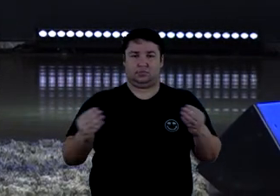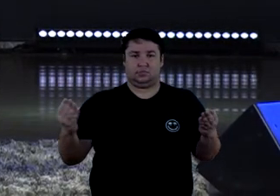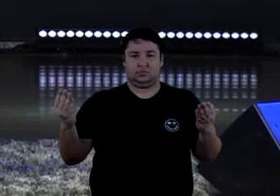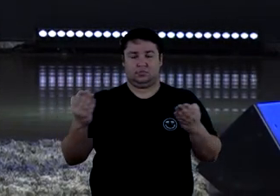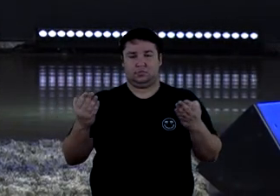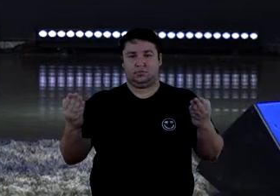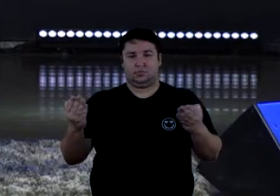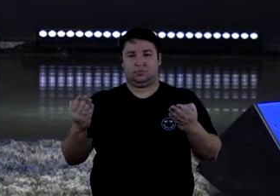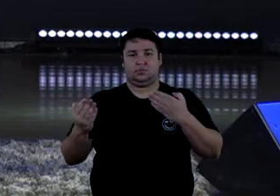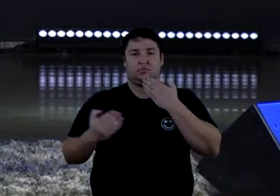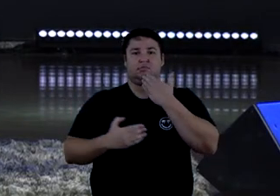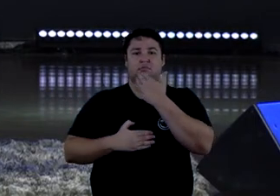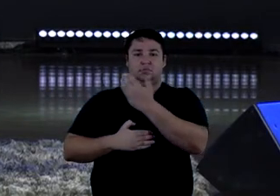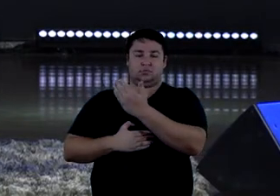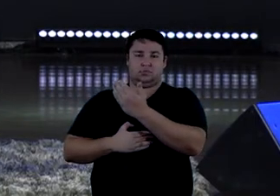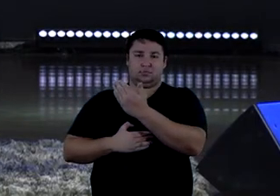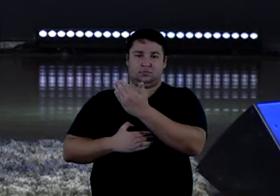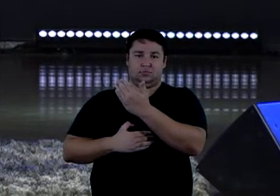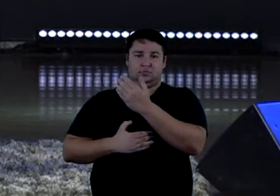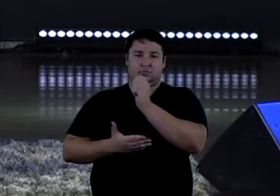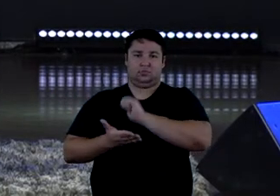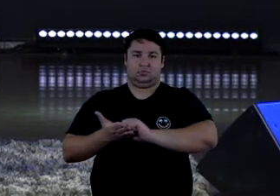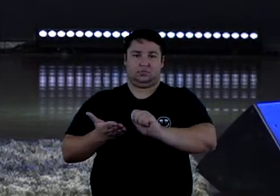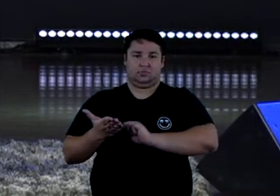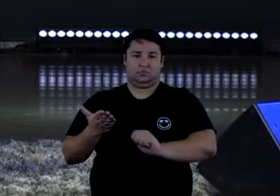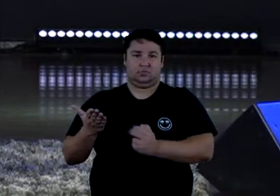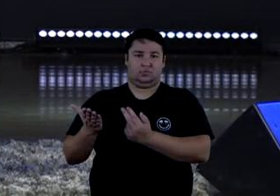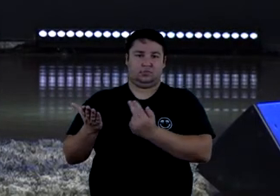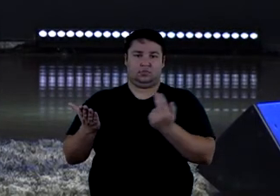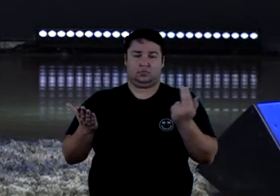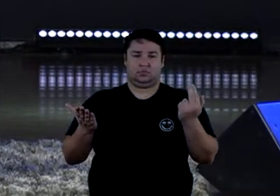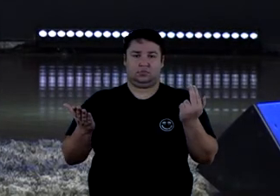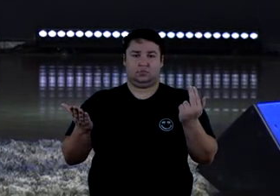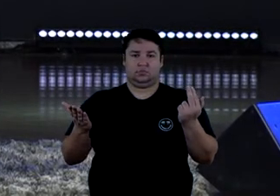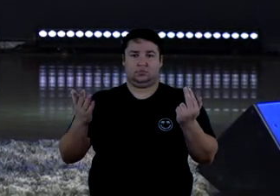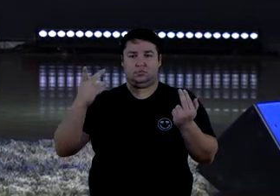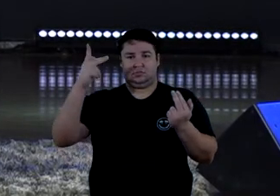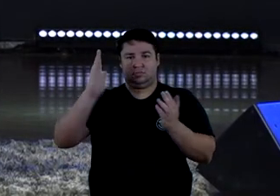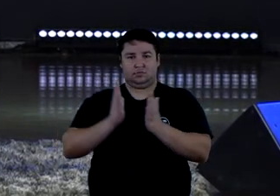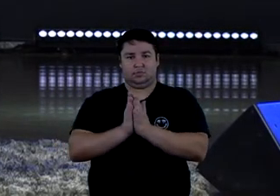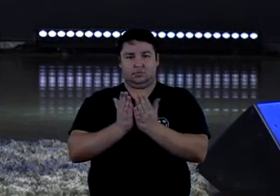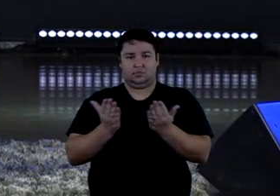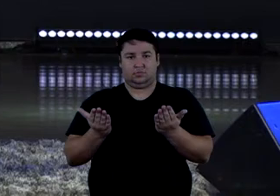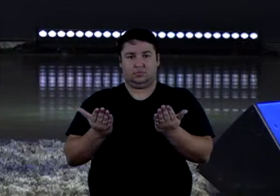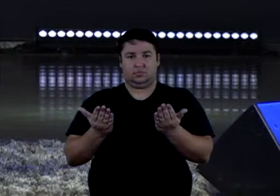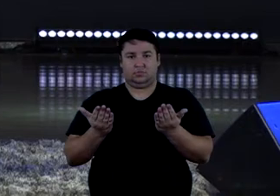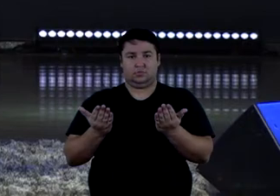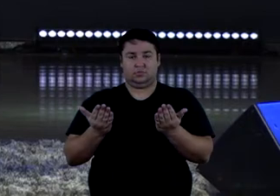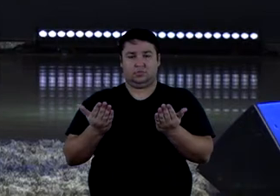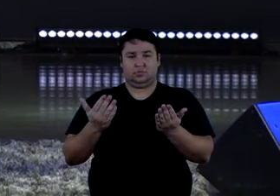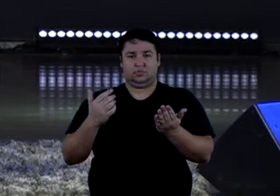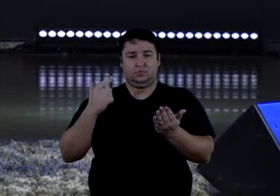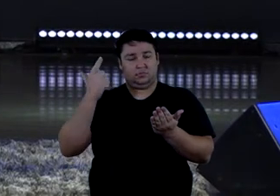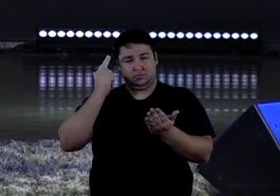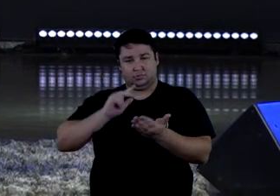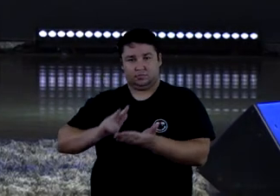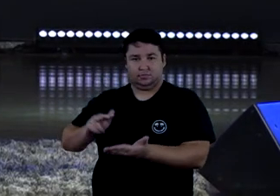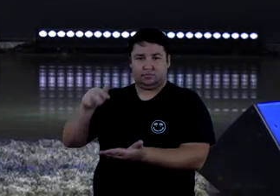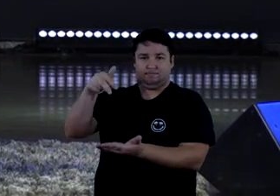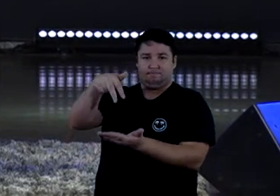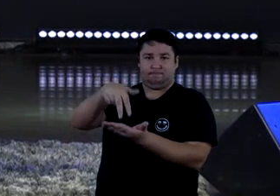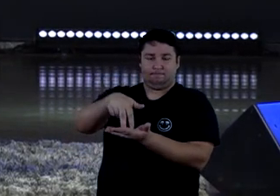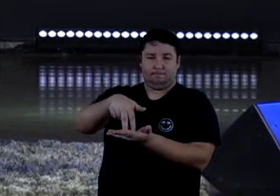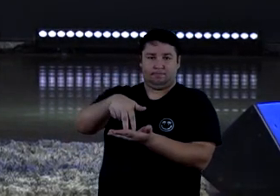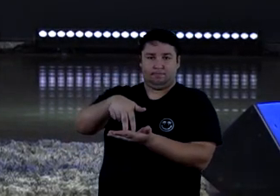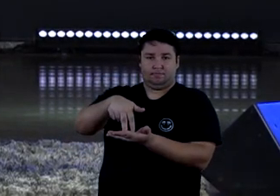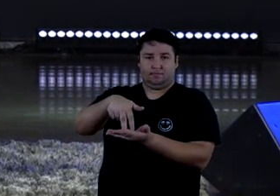Nessa noite. E te peço. E te peço. Escreve o meu nome. Escreve o meu nome. No teu livro. No teu livro. Para que eu permaneça, que eu permaneça